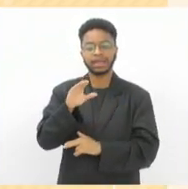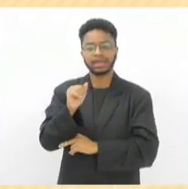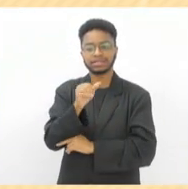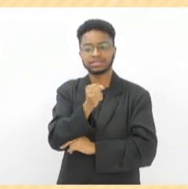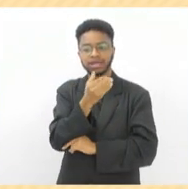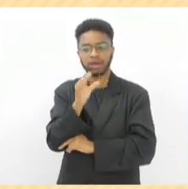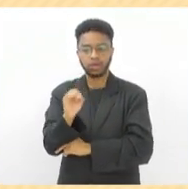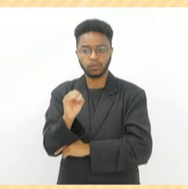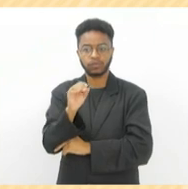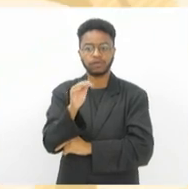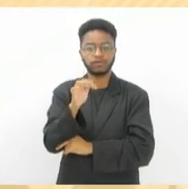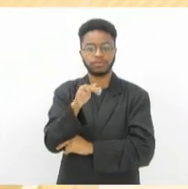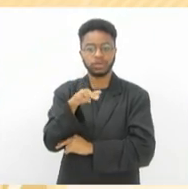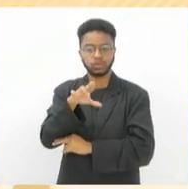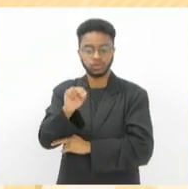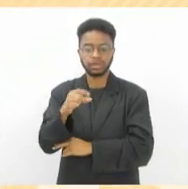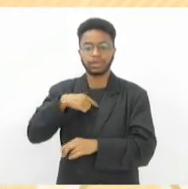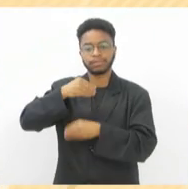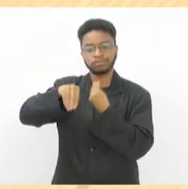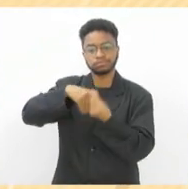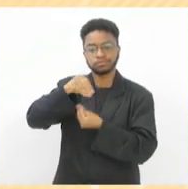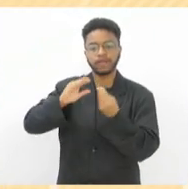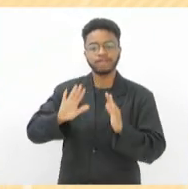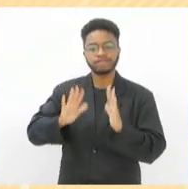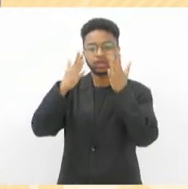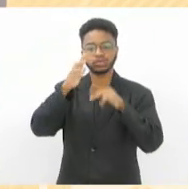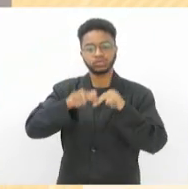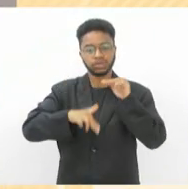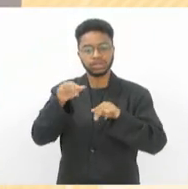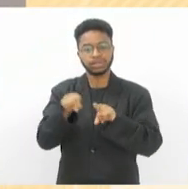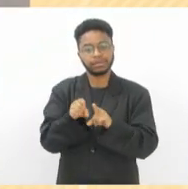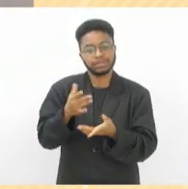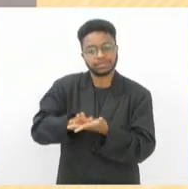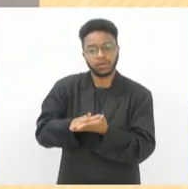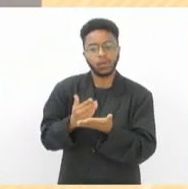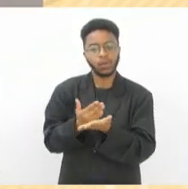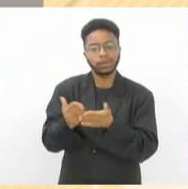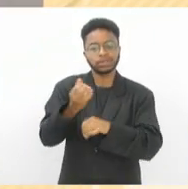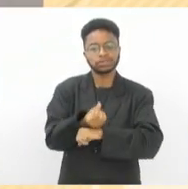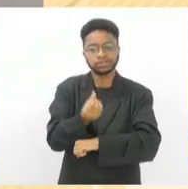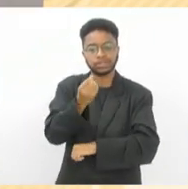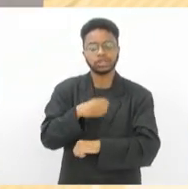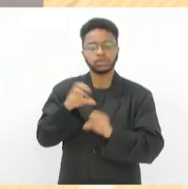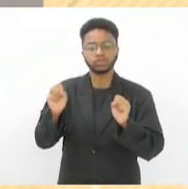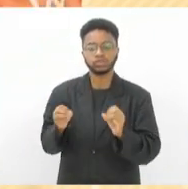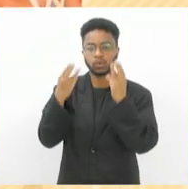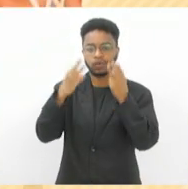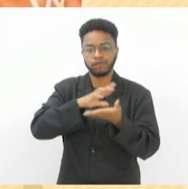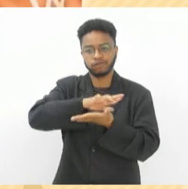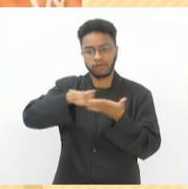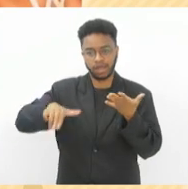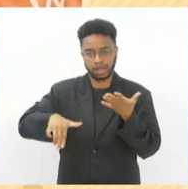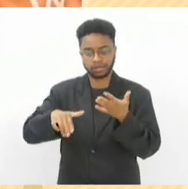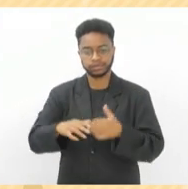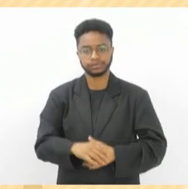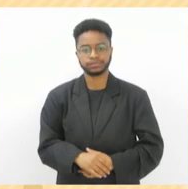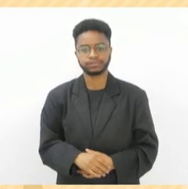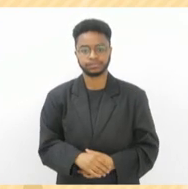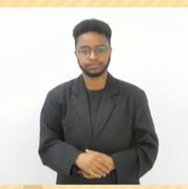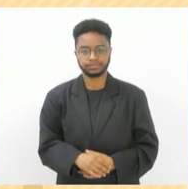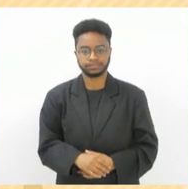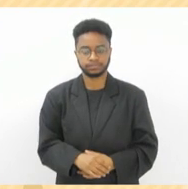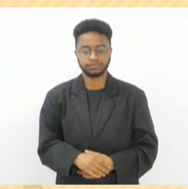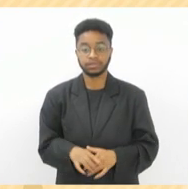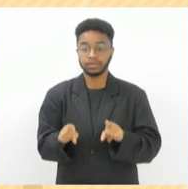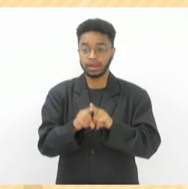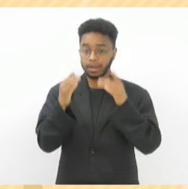uma mistura de festa junina e samba, a partir das 6 horas da tarde tem shows com Sombrinha, Gabriel da Muda,